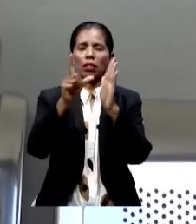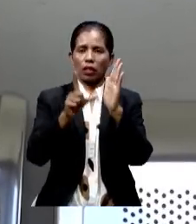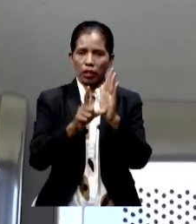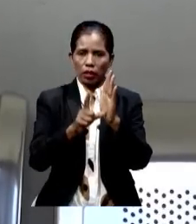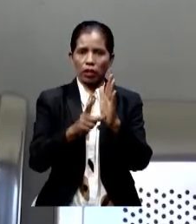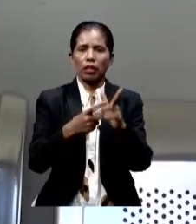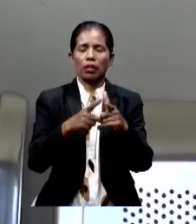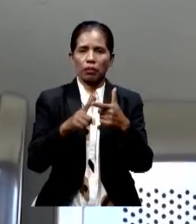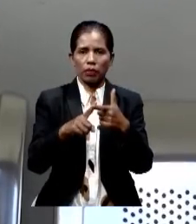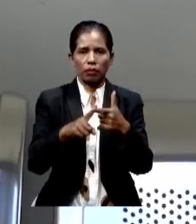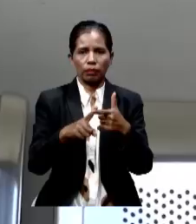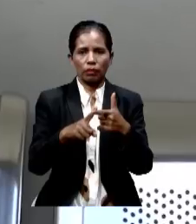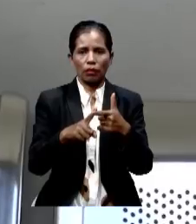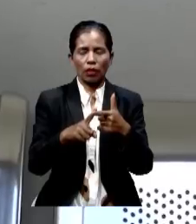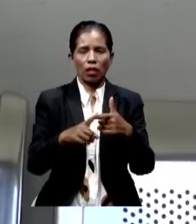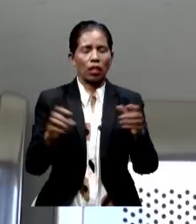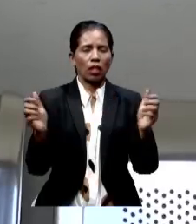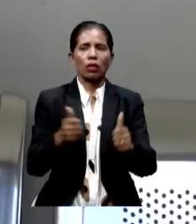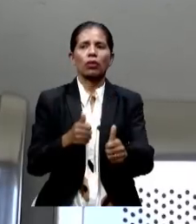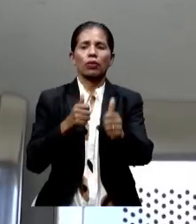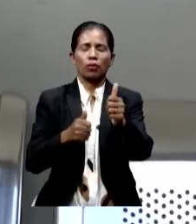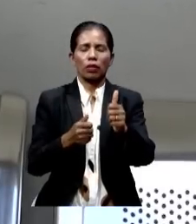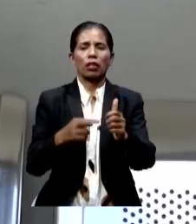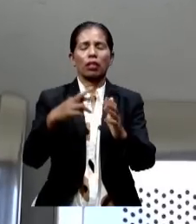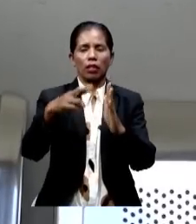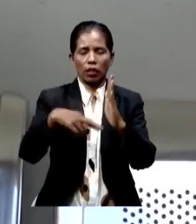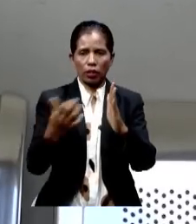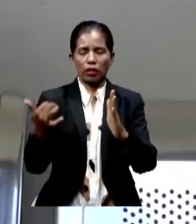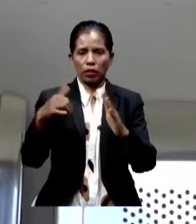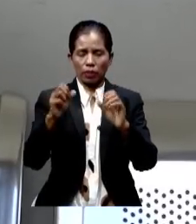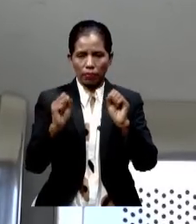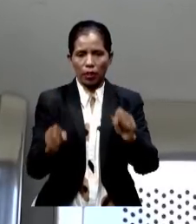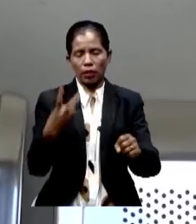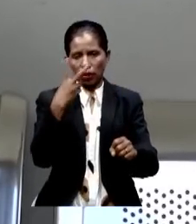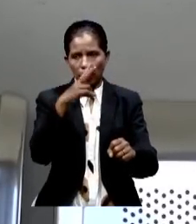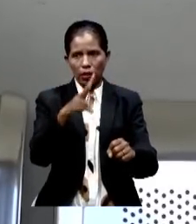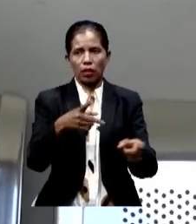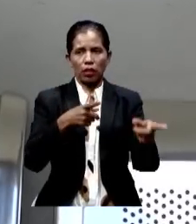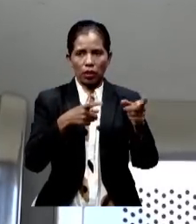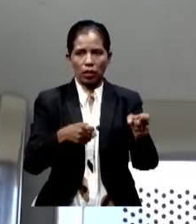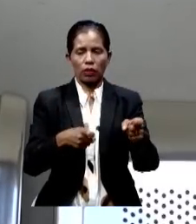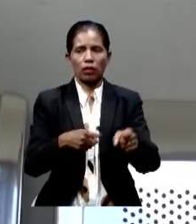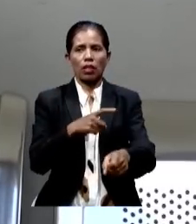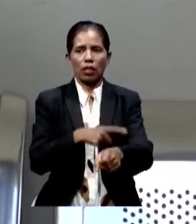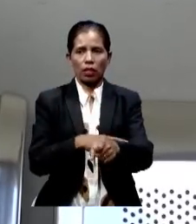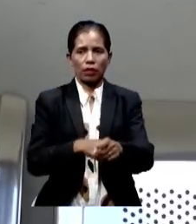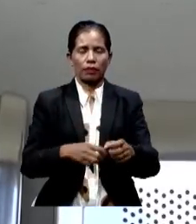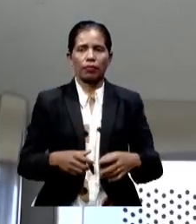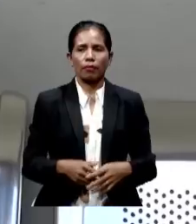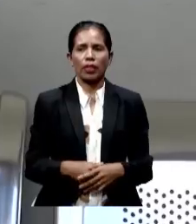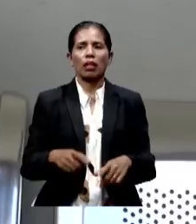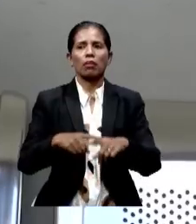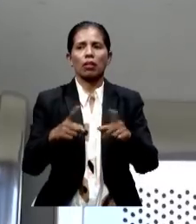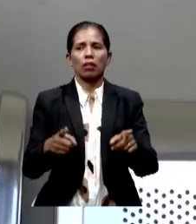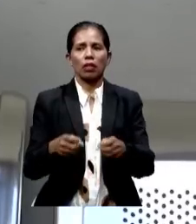se la coi tuirbe ordem sirene bele desmobiliza ne tiro ni ai la asfalto tiro emane ulu mas